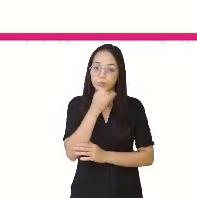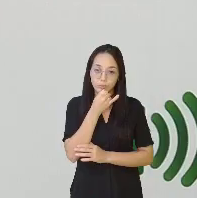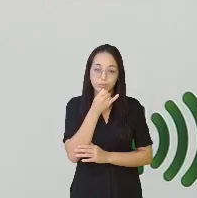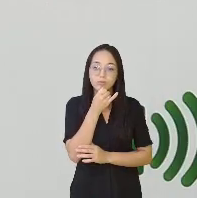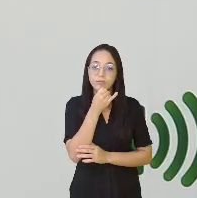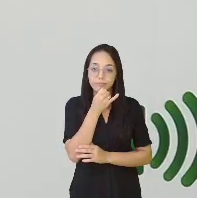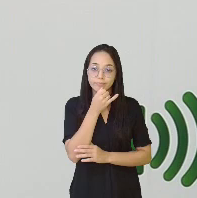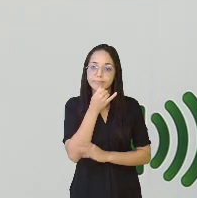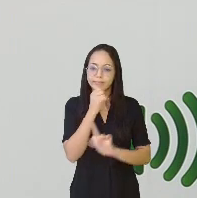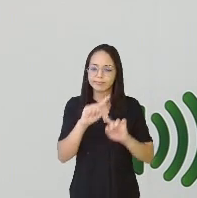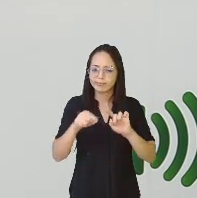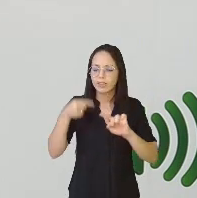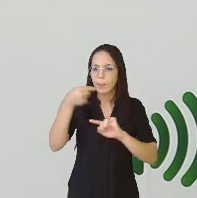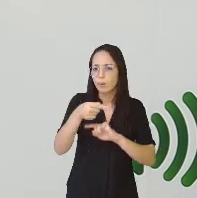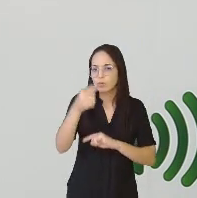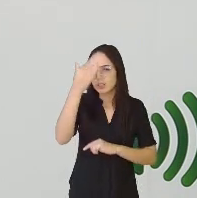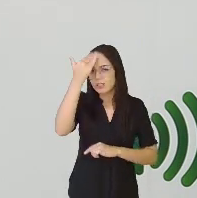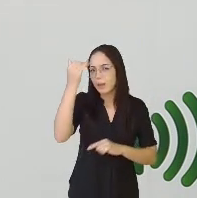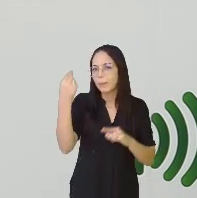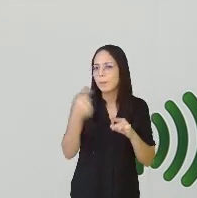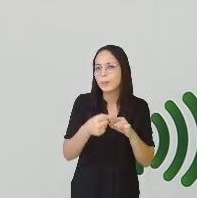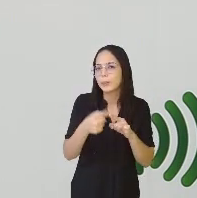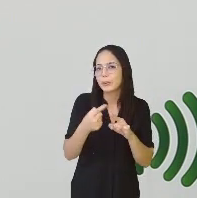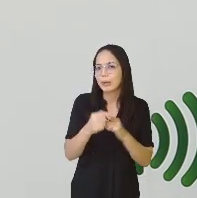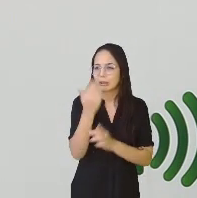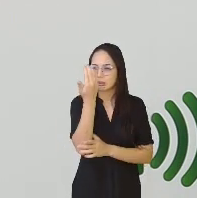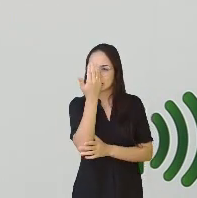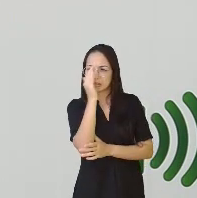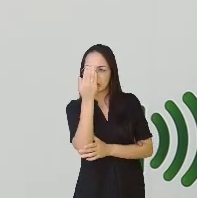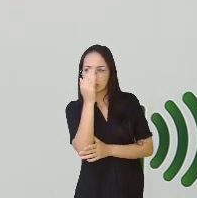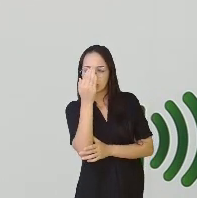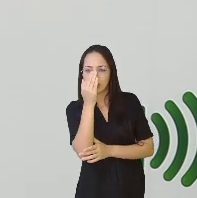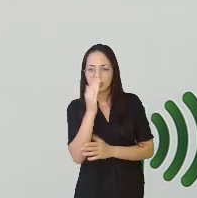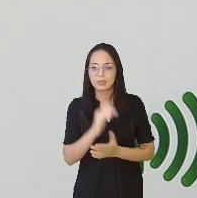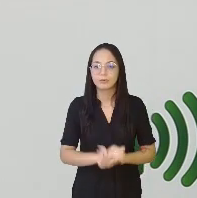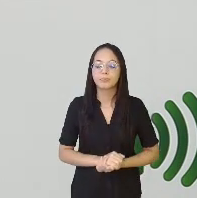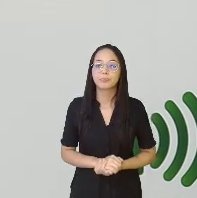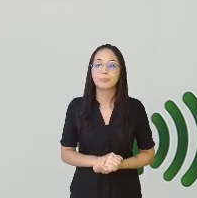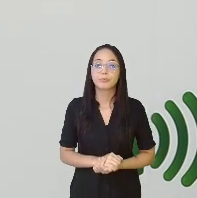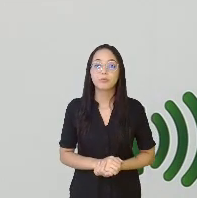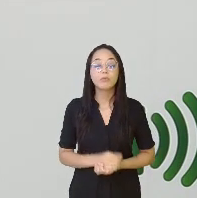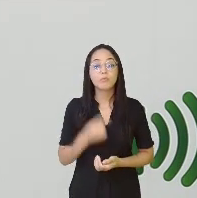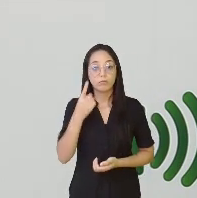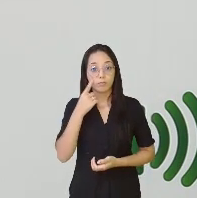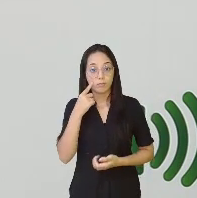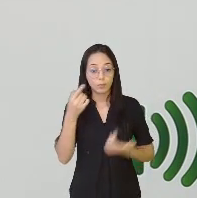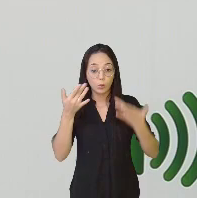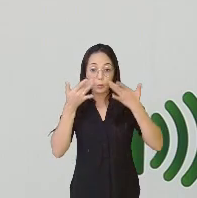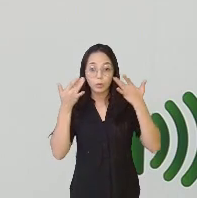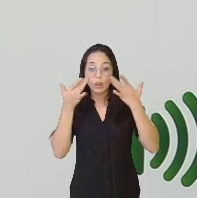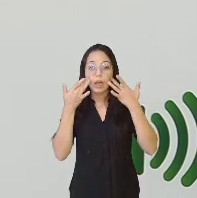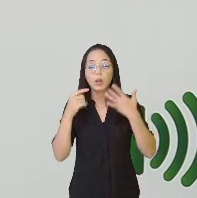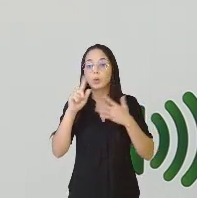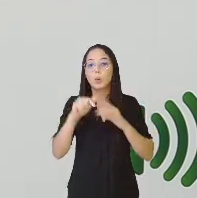Daqui a pouco, você vai saber o porquê dessas máscaras estarem assim. O teatro é uma modalidade